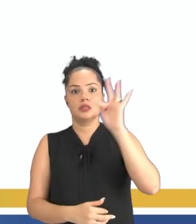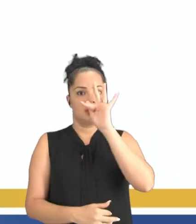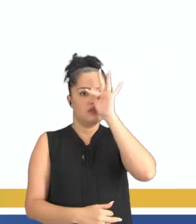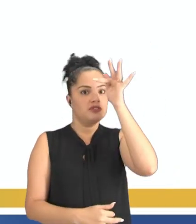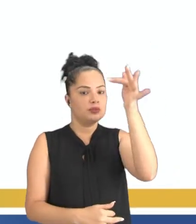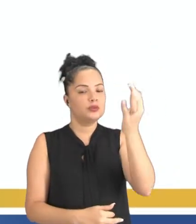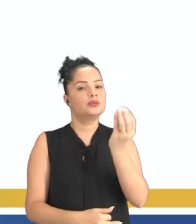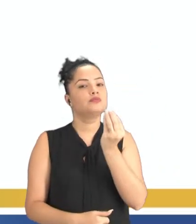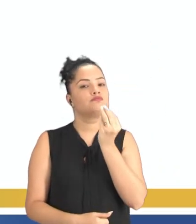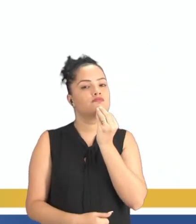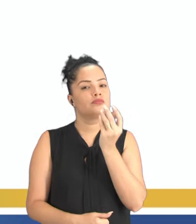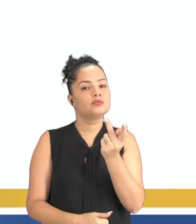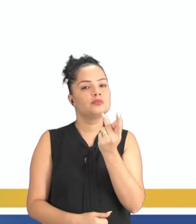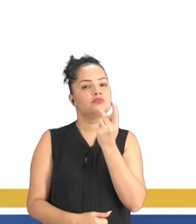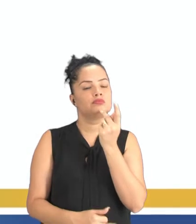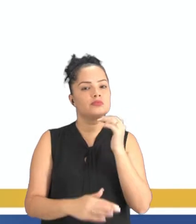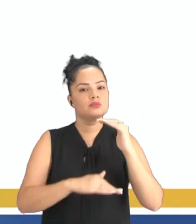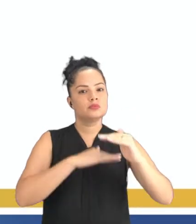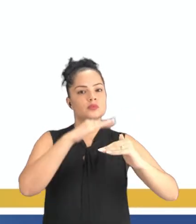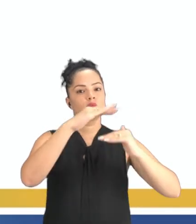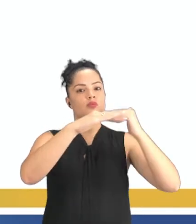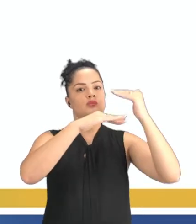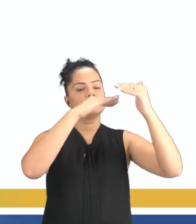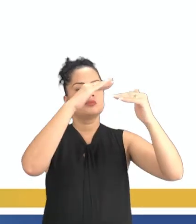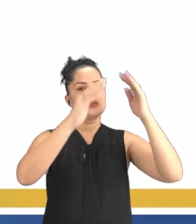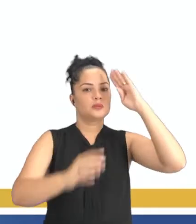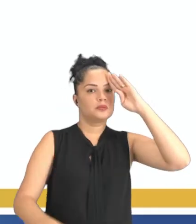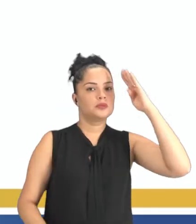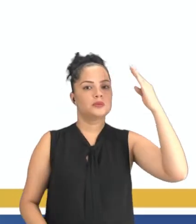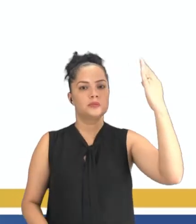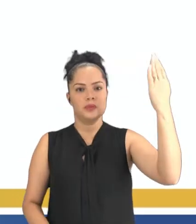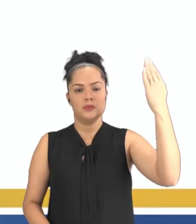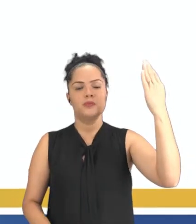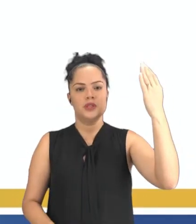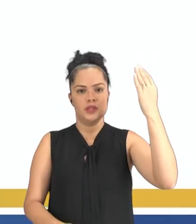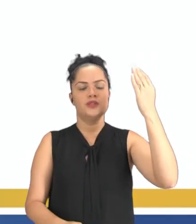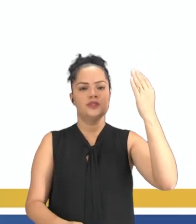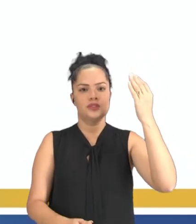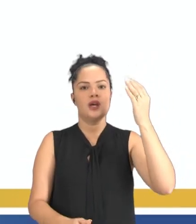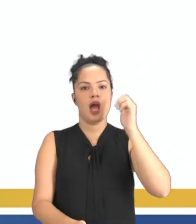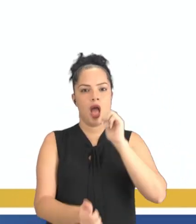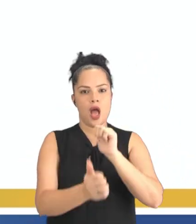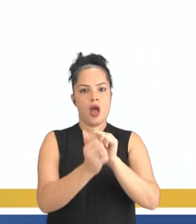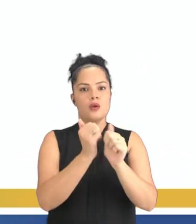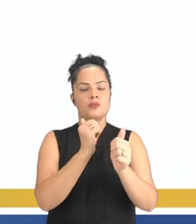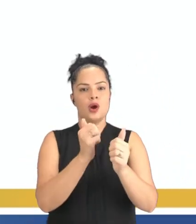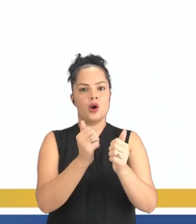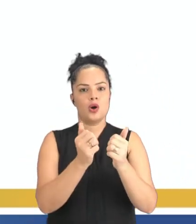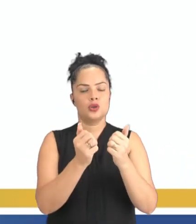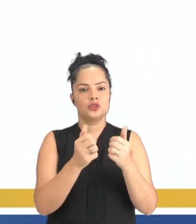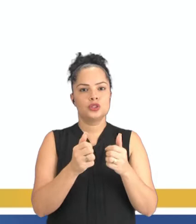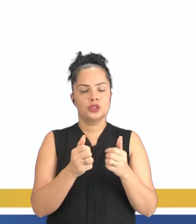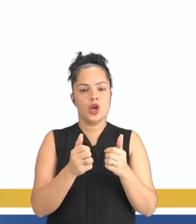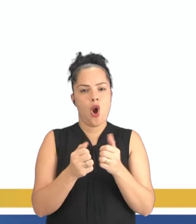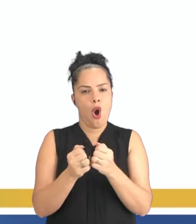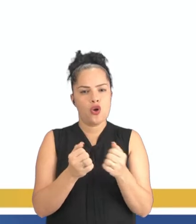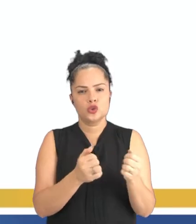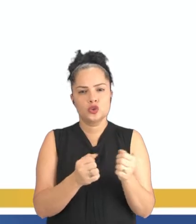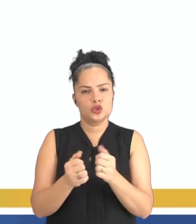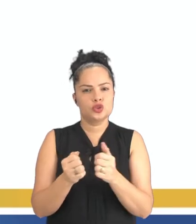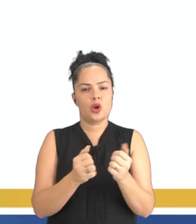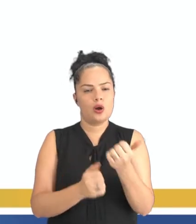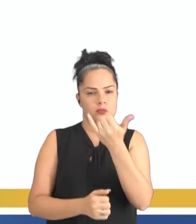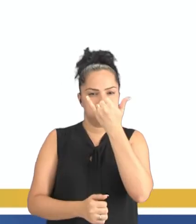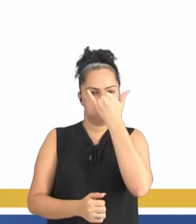probabilidade se desenvolveu muito, principalmente com o que eu falei aqui, jogos de azar. graças a esses jogos, né, vários matemáticos